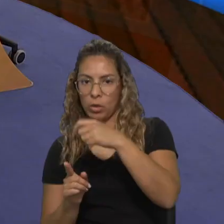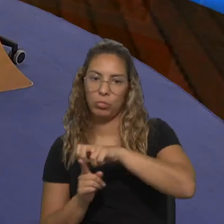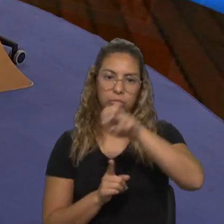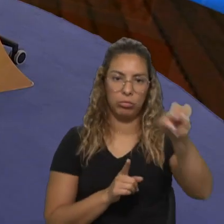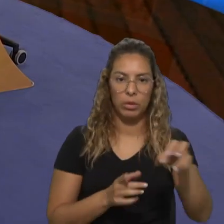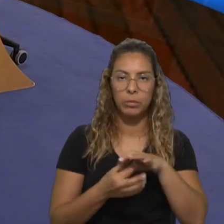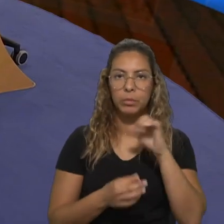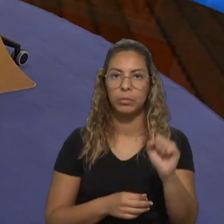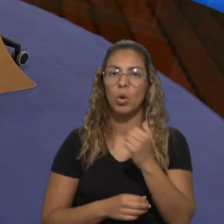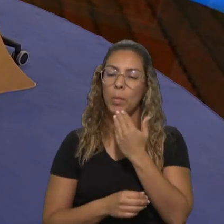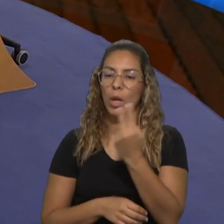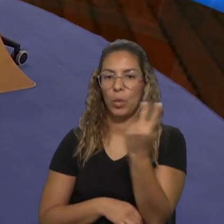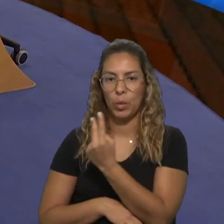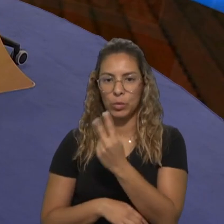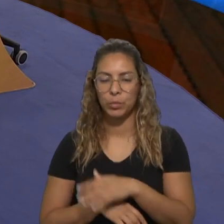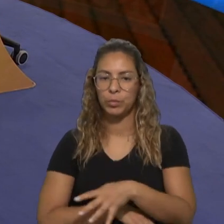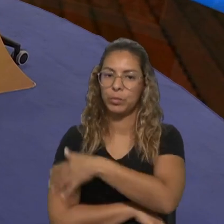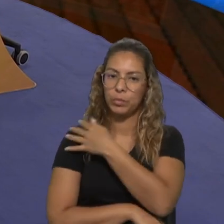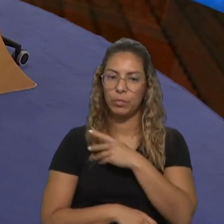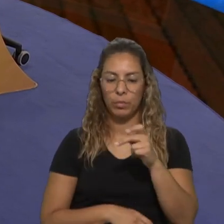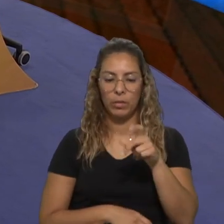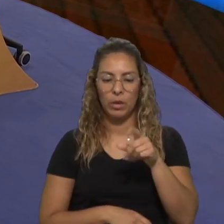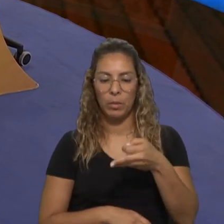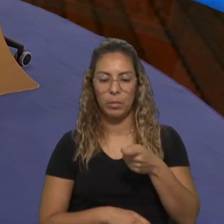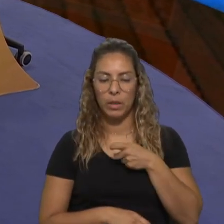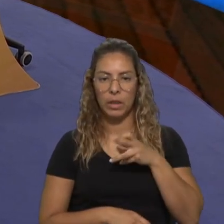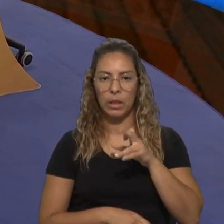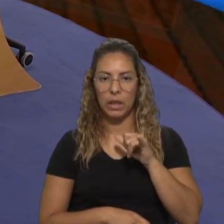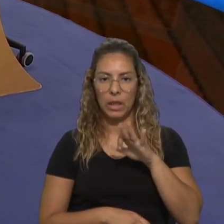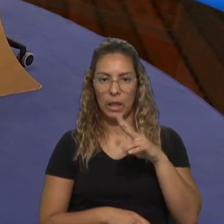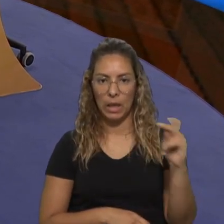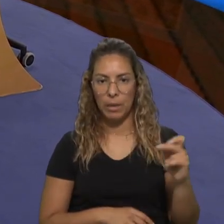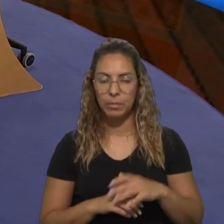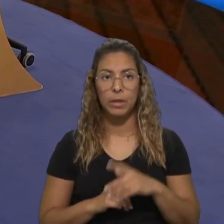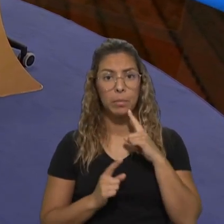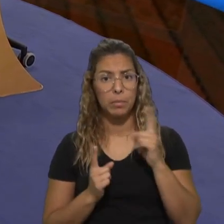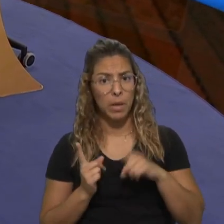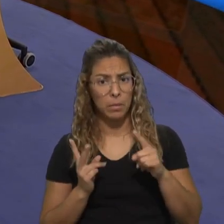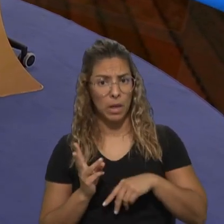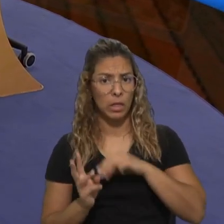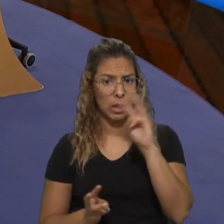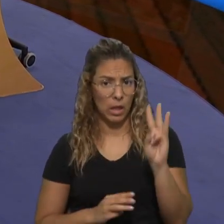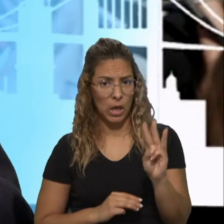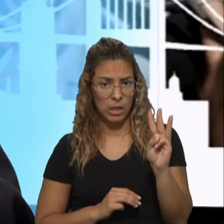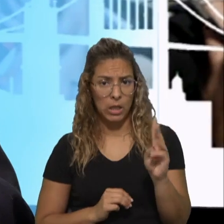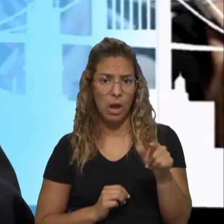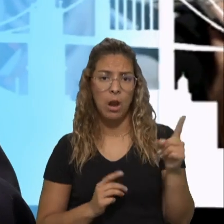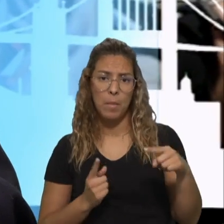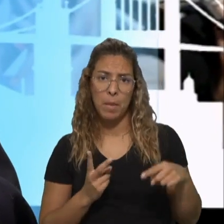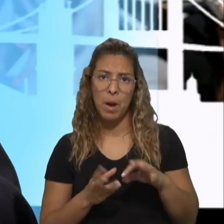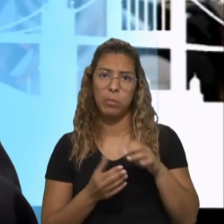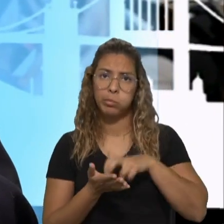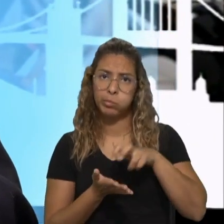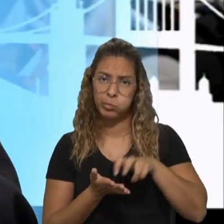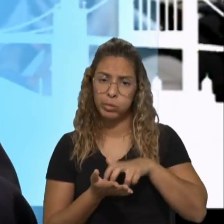estarem na nossa companhia. Coronel Alpedrinha, começava por si. É a terceira vez que esta peregrinação acontece